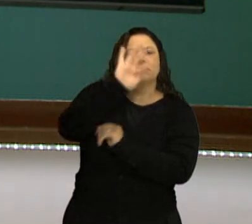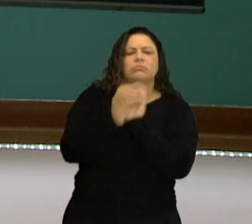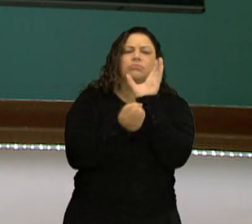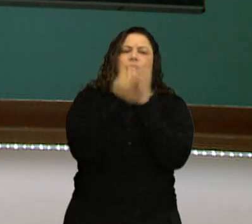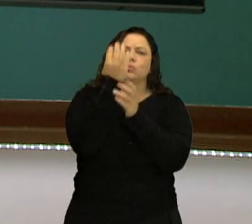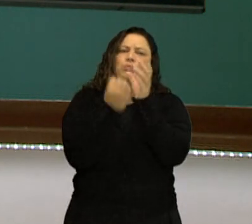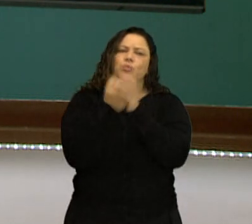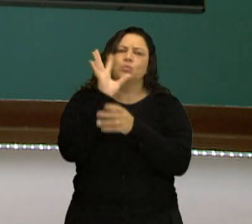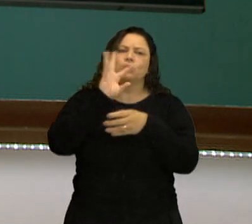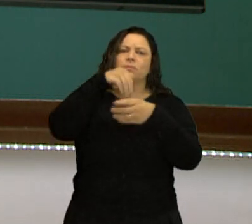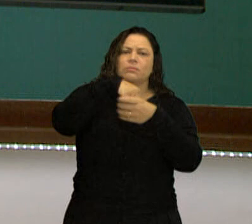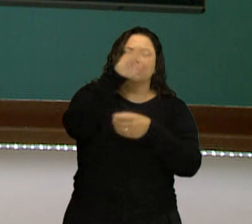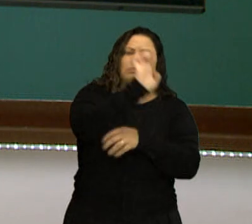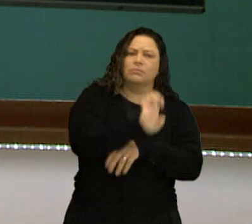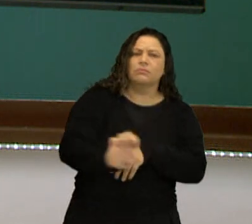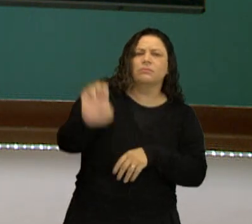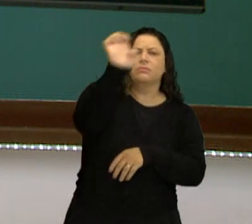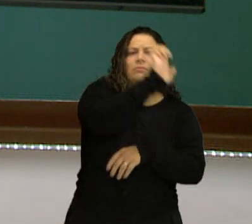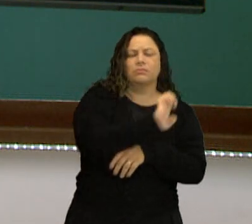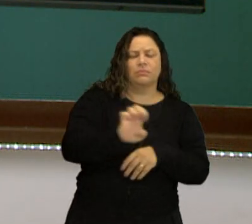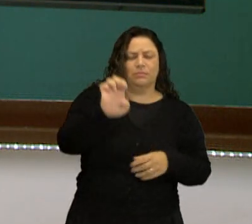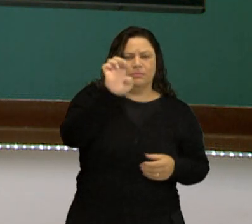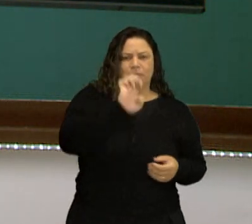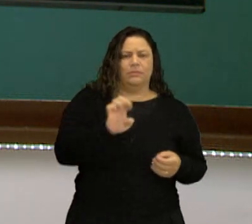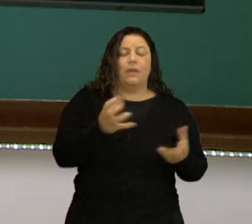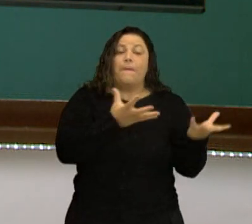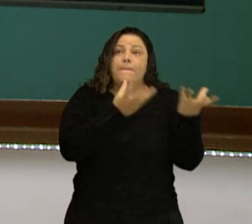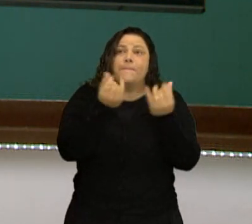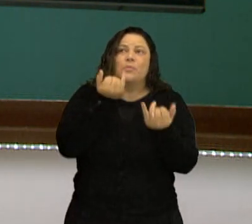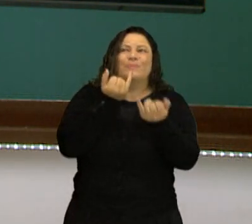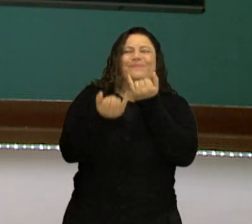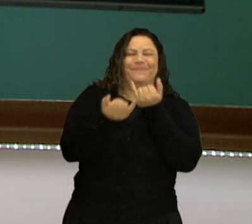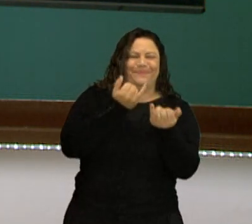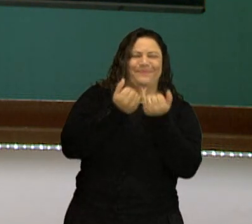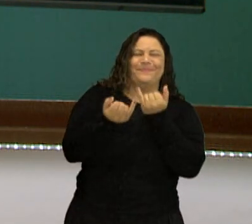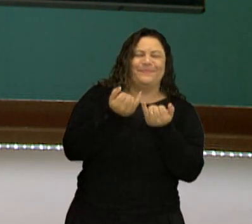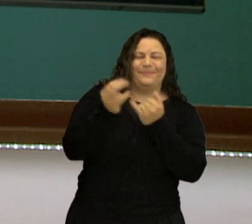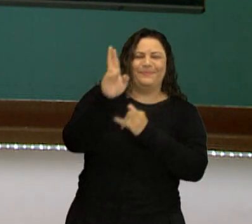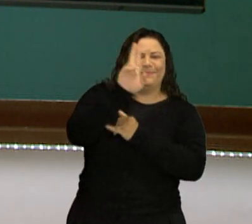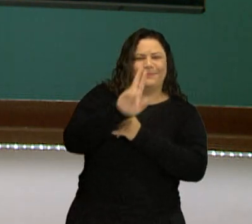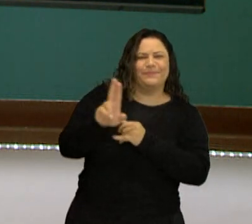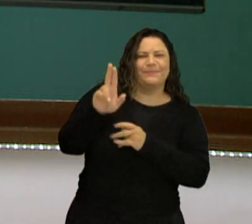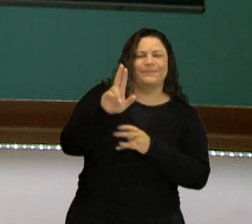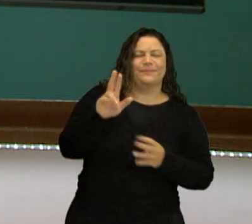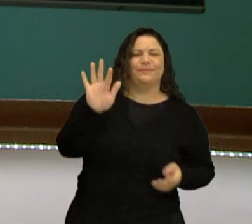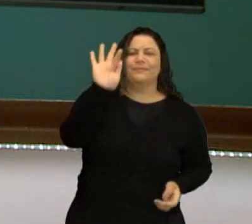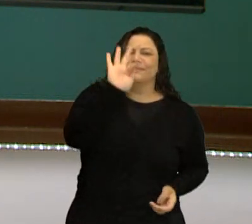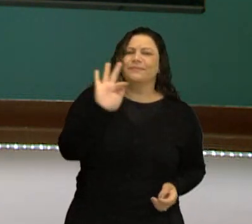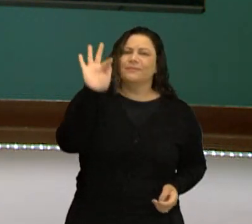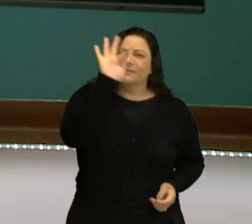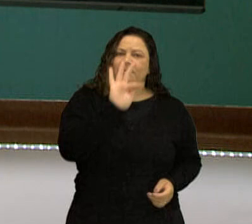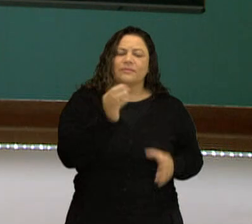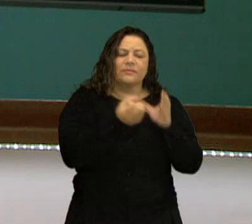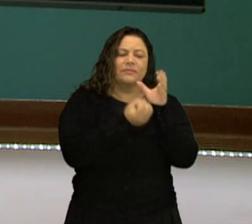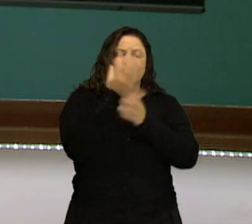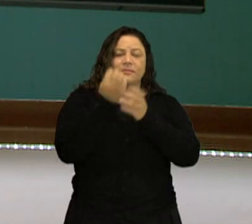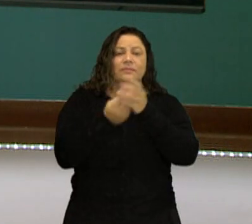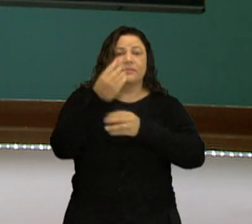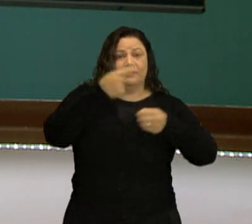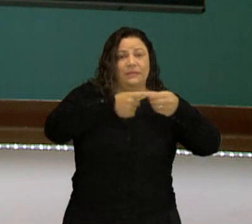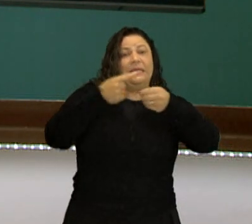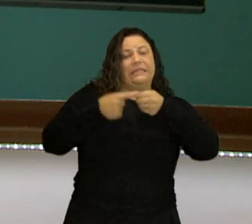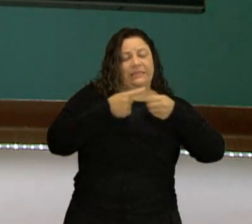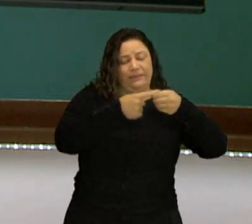esses centros, né, universitários, muito parecido como a gente conhece hoje. Nós vamos ter aí o surgimento da cidade, o surgimento